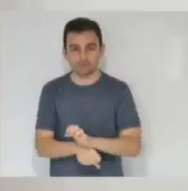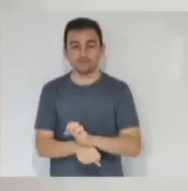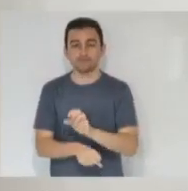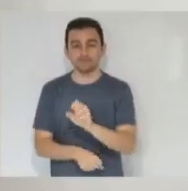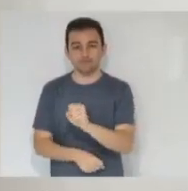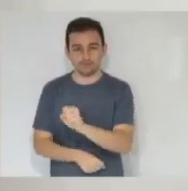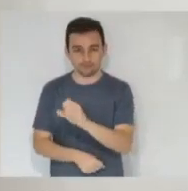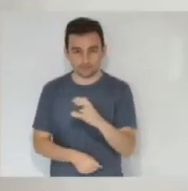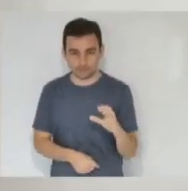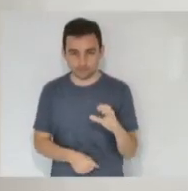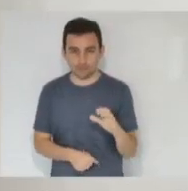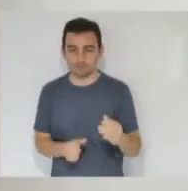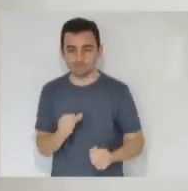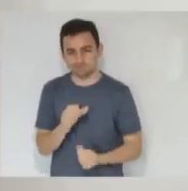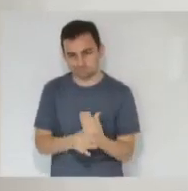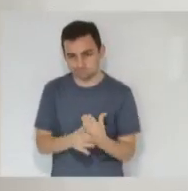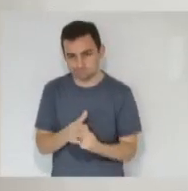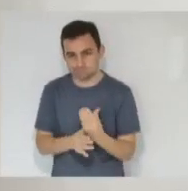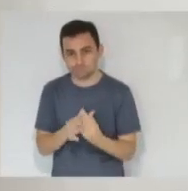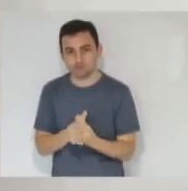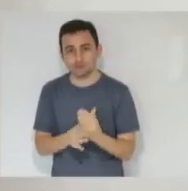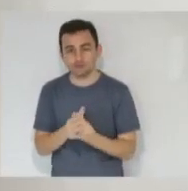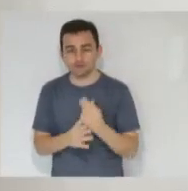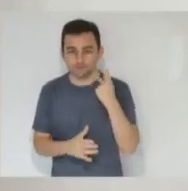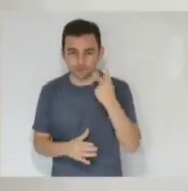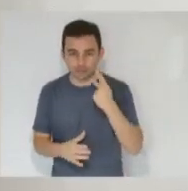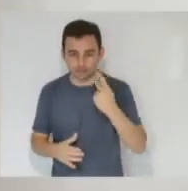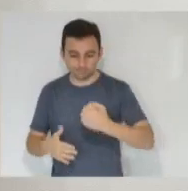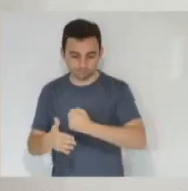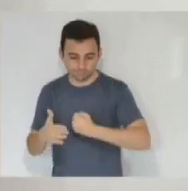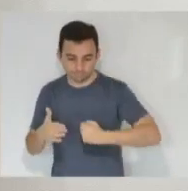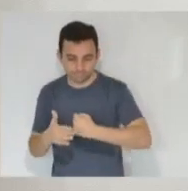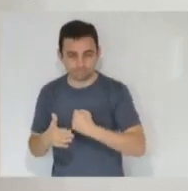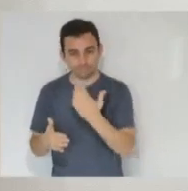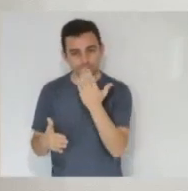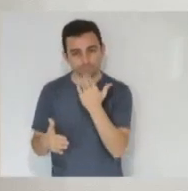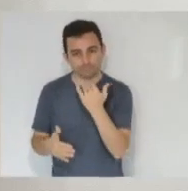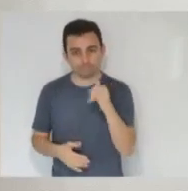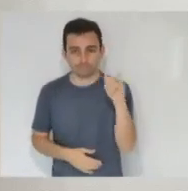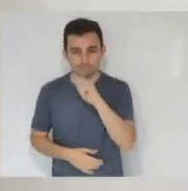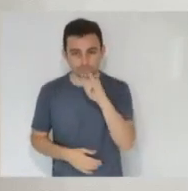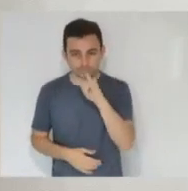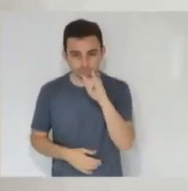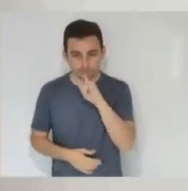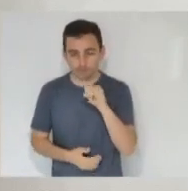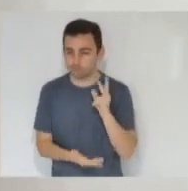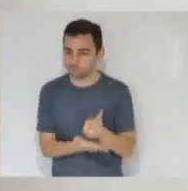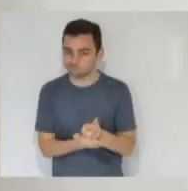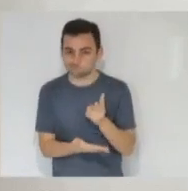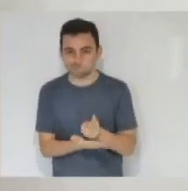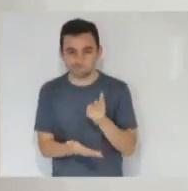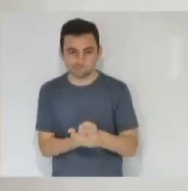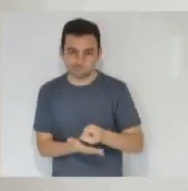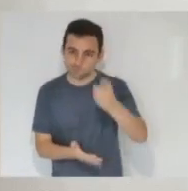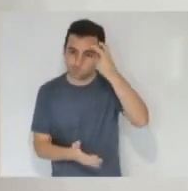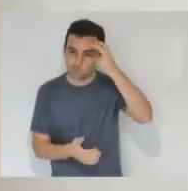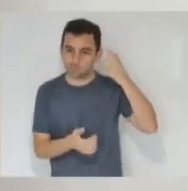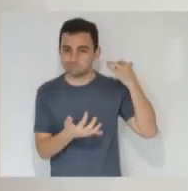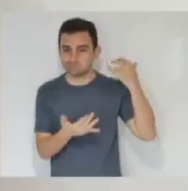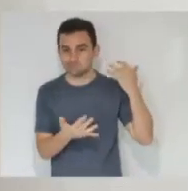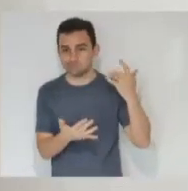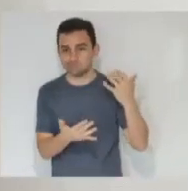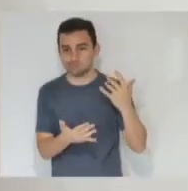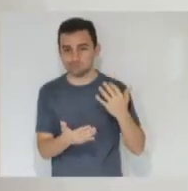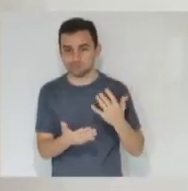que se refere à produção de vinhos, à gastronomia italiana e à manutenção das tradições dos nossos antepassados.